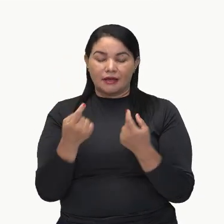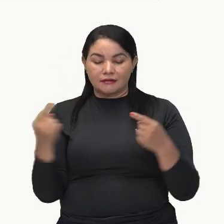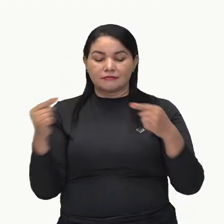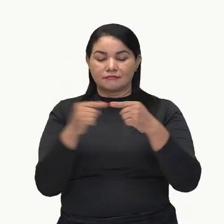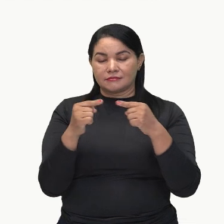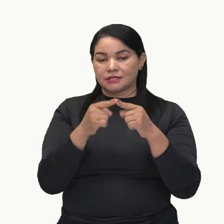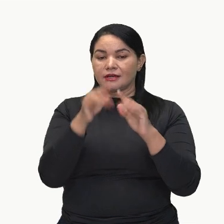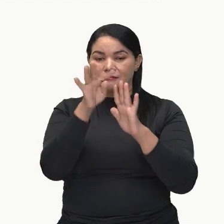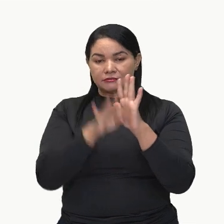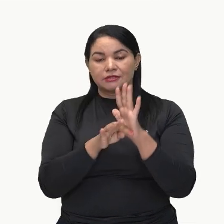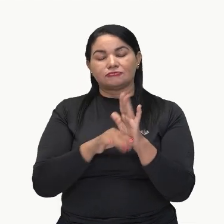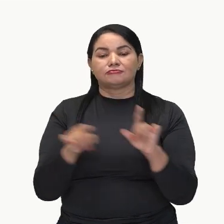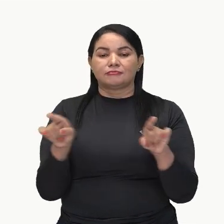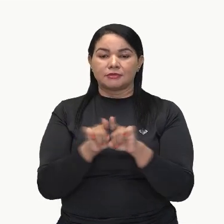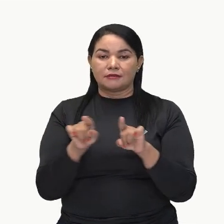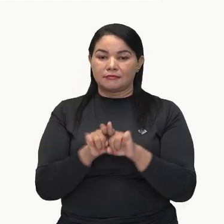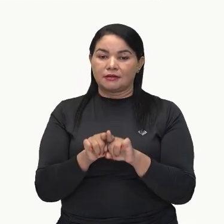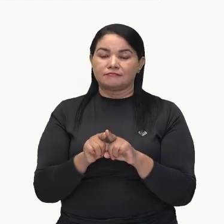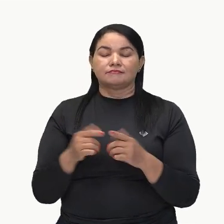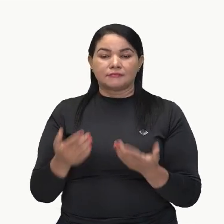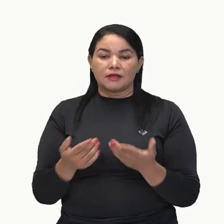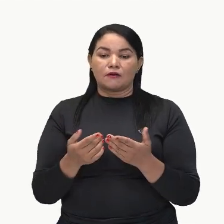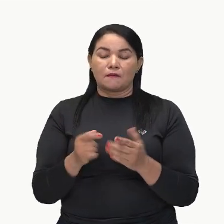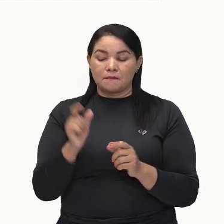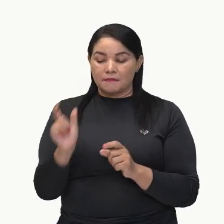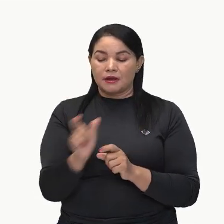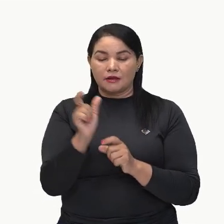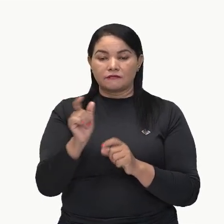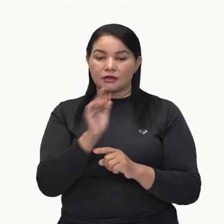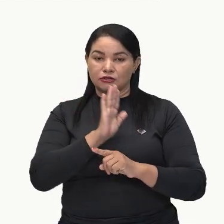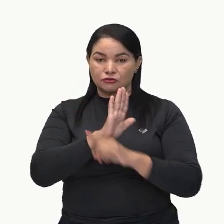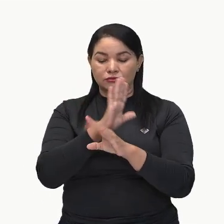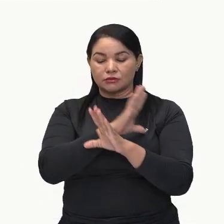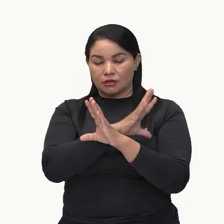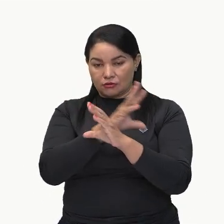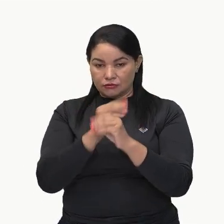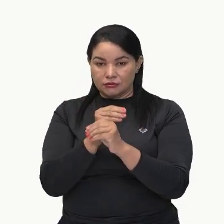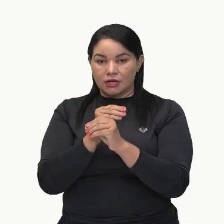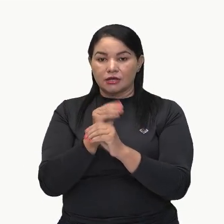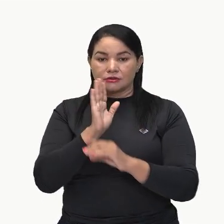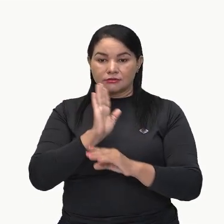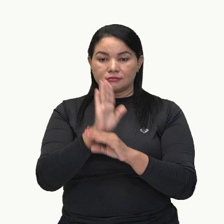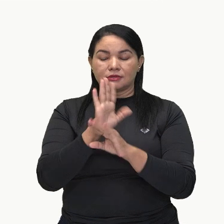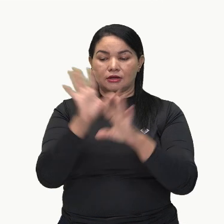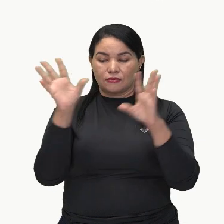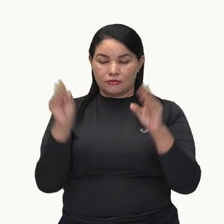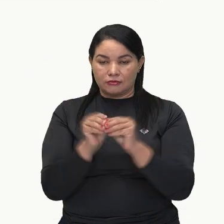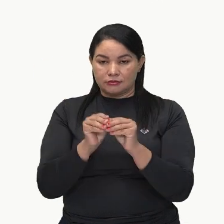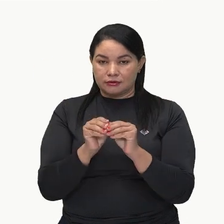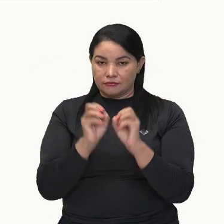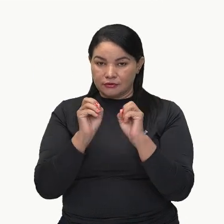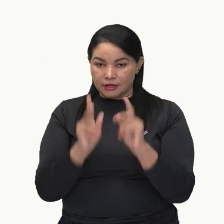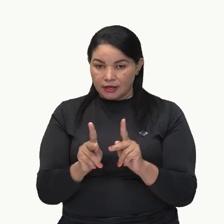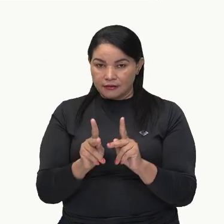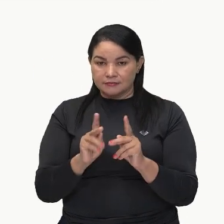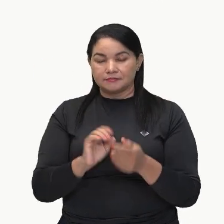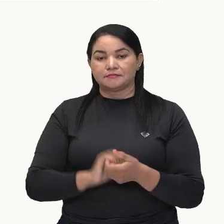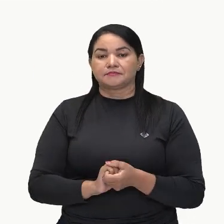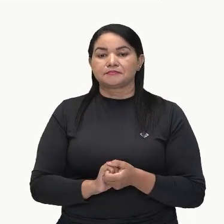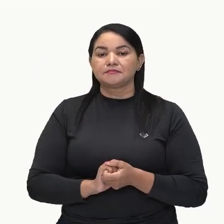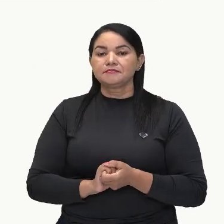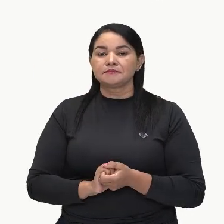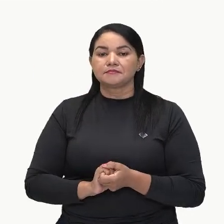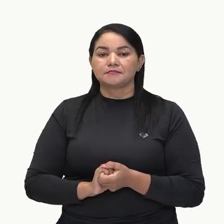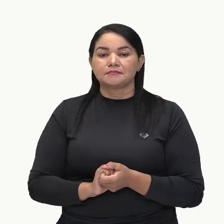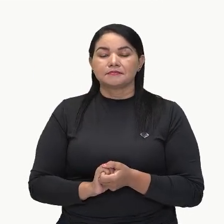lembrar que são palavrinhas que trabalham nesse processo da conclusão. Certo, meus caros? E aí,